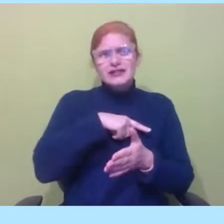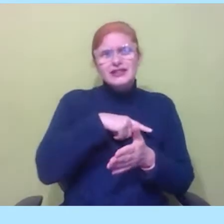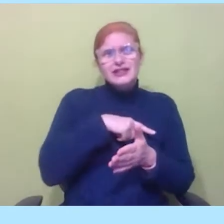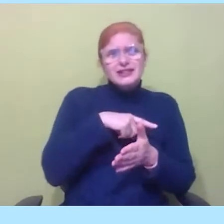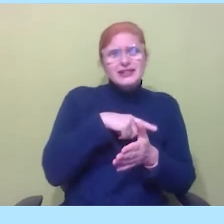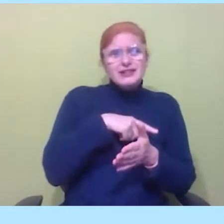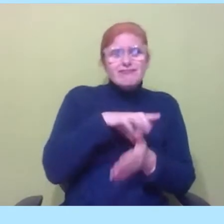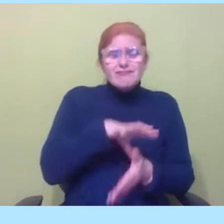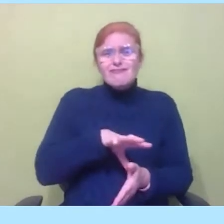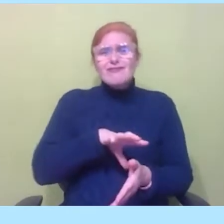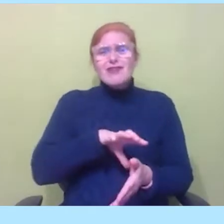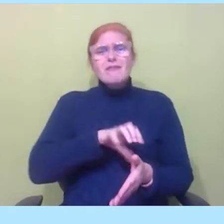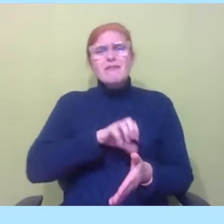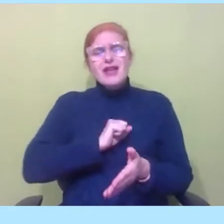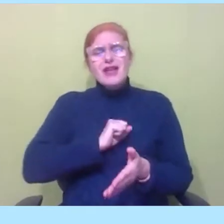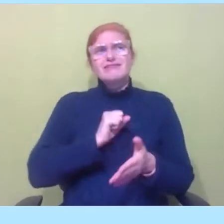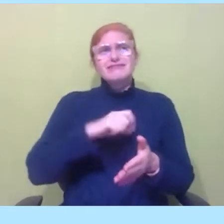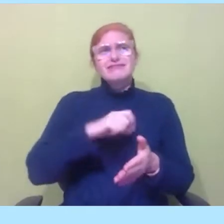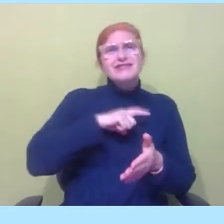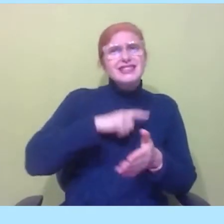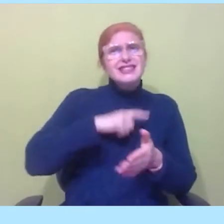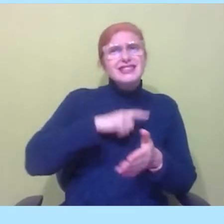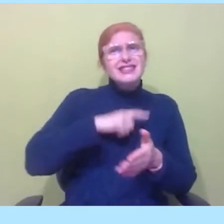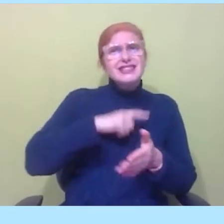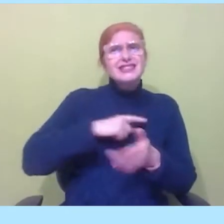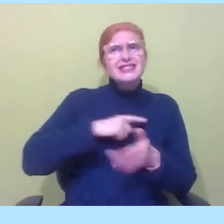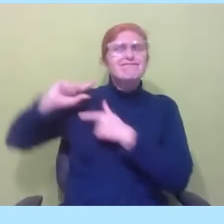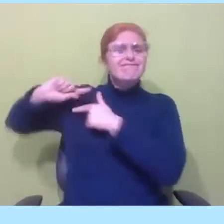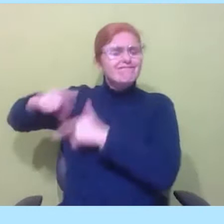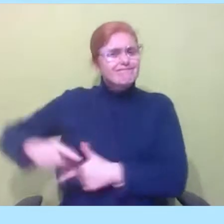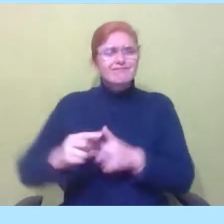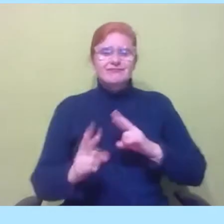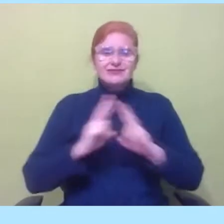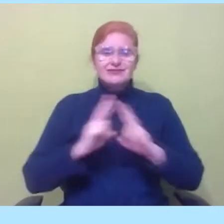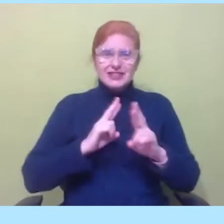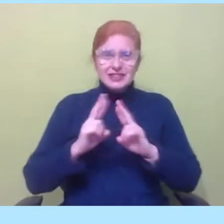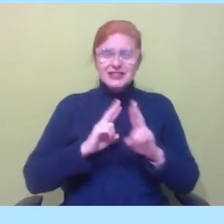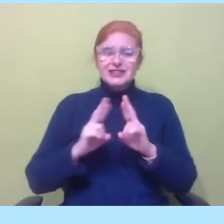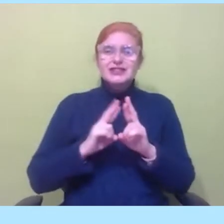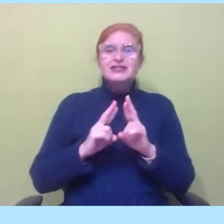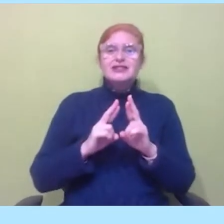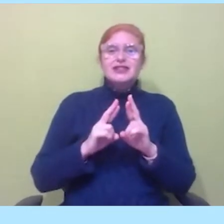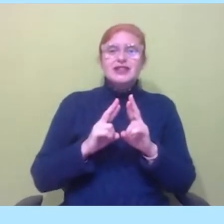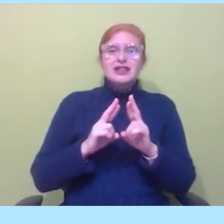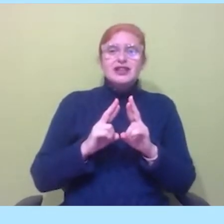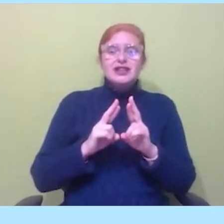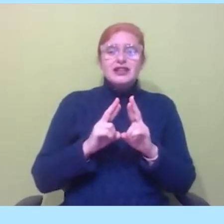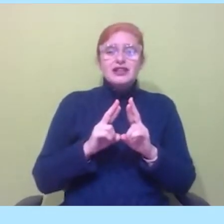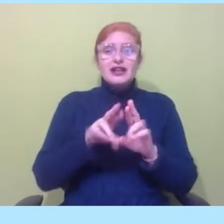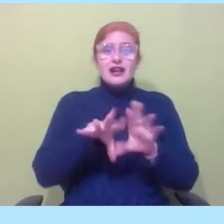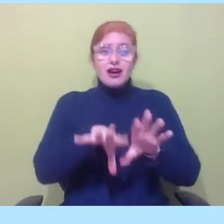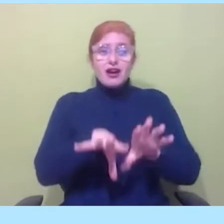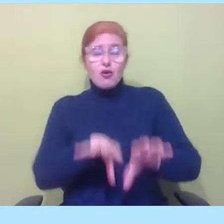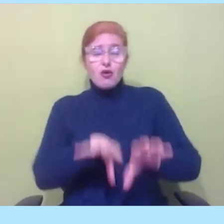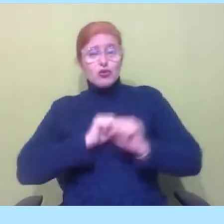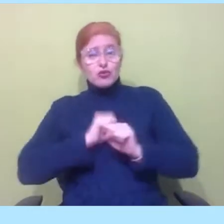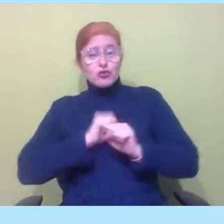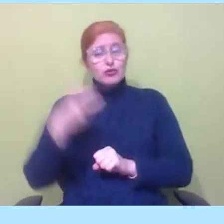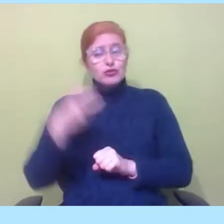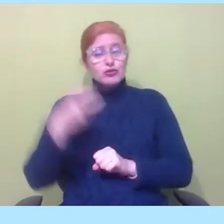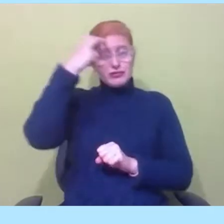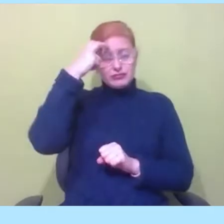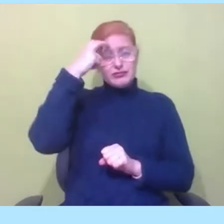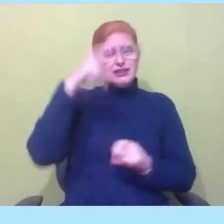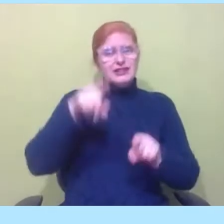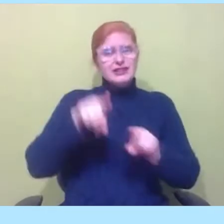uma conformidade em relação ao consumo cultural, que esse consumo cultural também leva a esse apego à desinformação. E